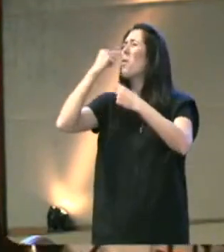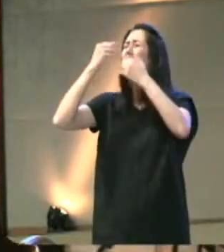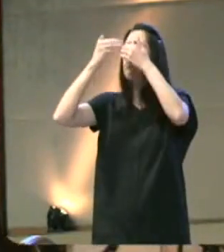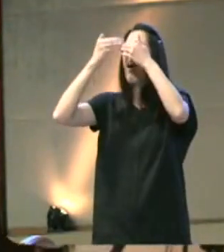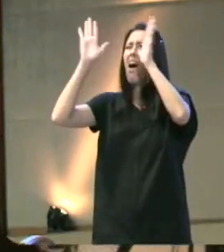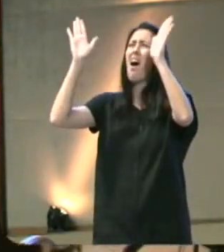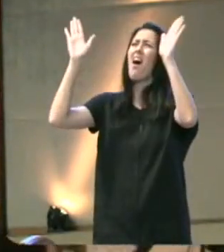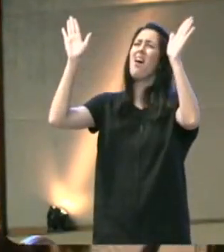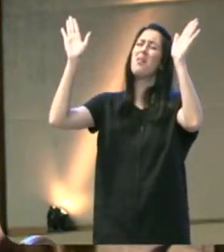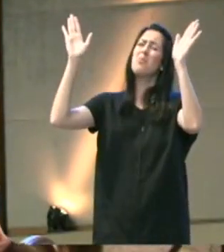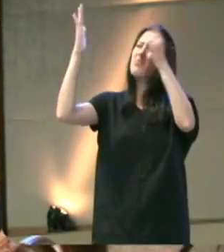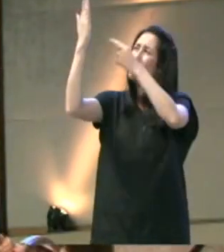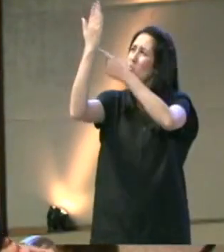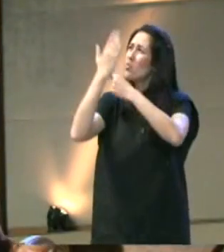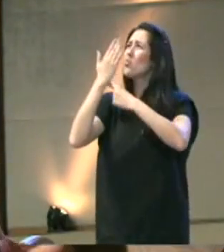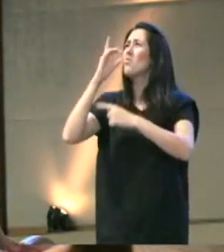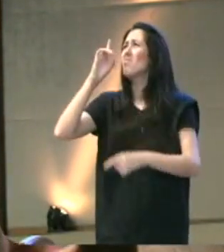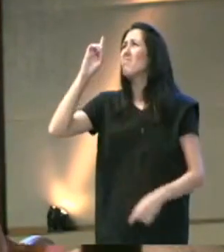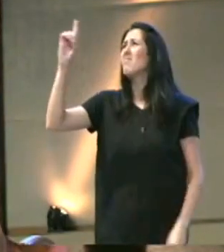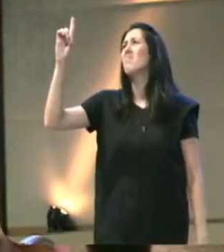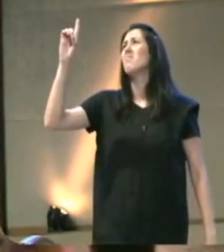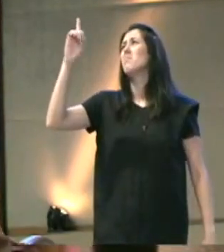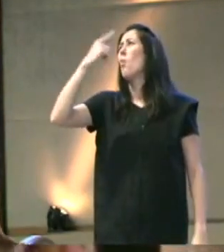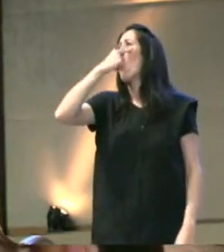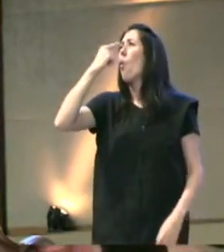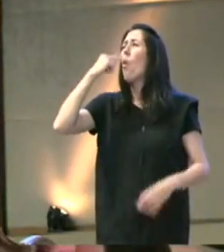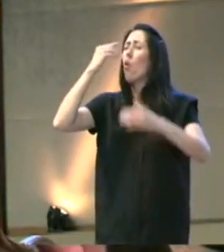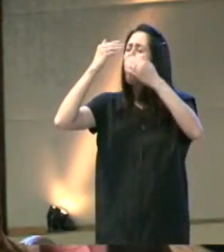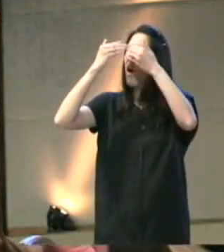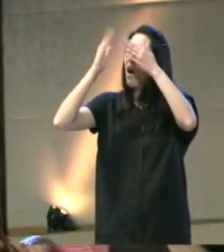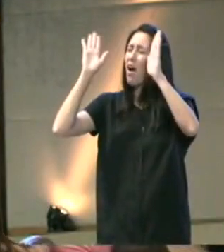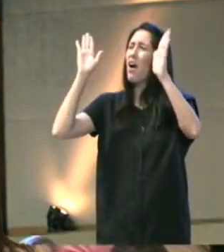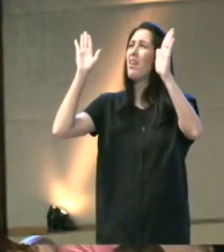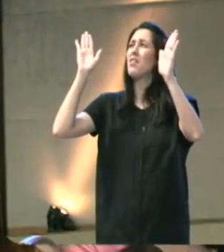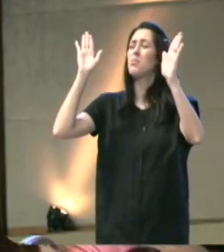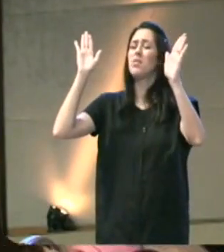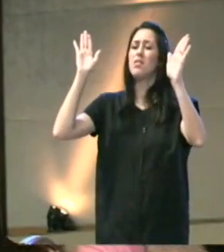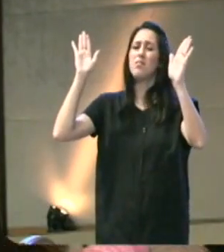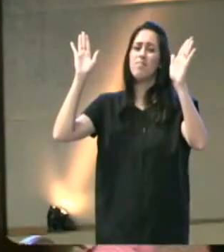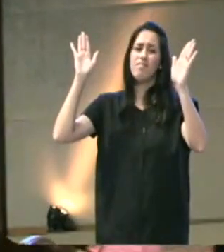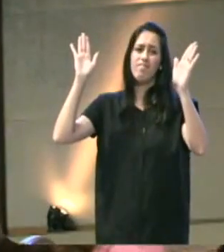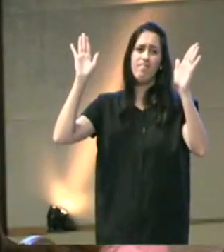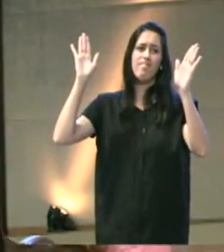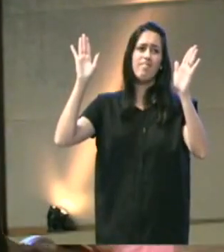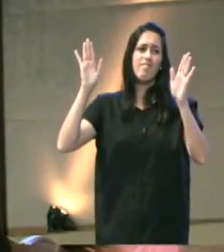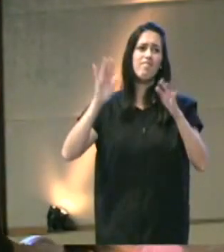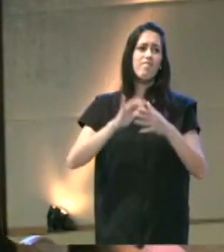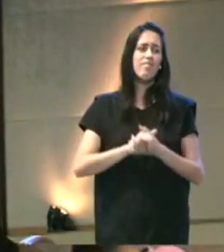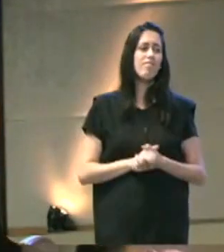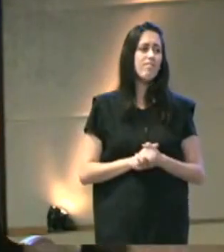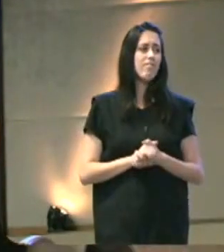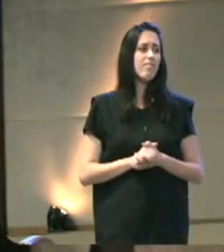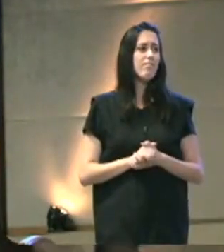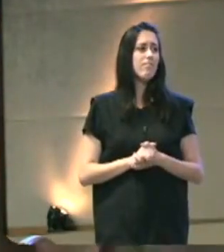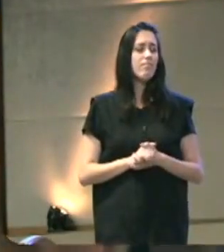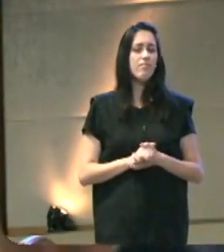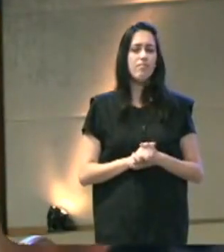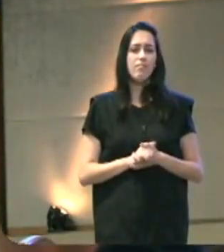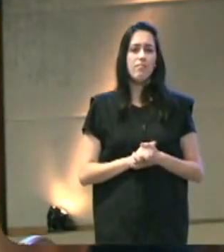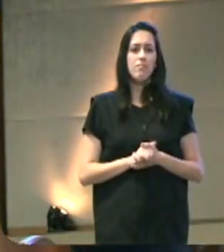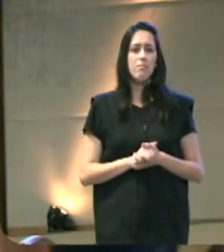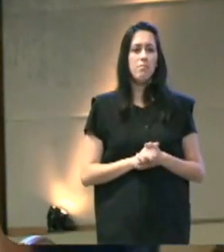os nossos olhos, Senhor, abre os nossos olhos, Senhor, abre os nossos olhos.